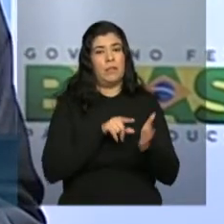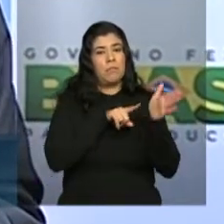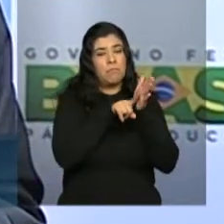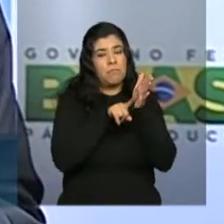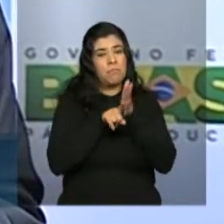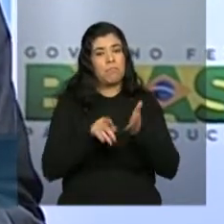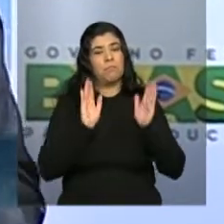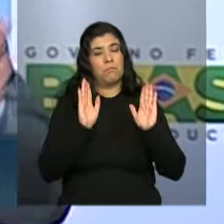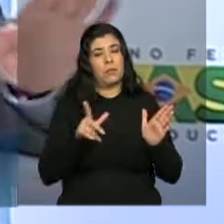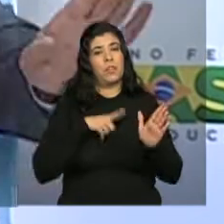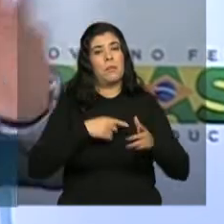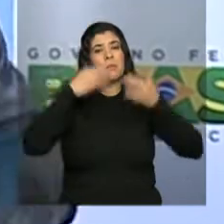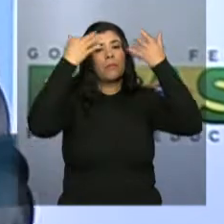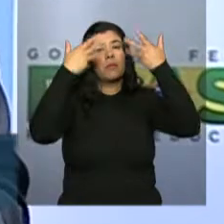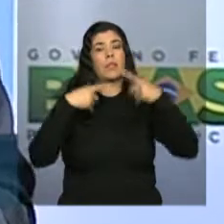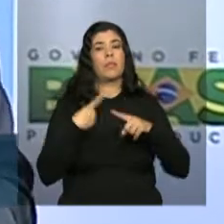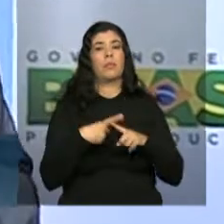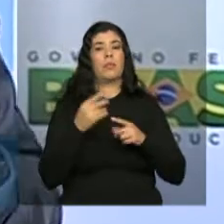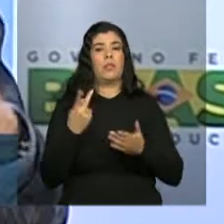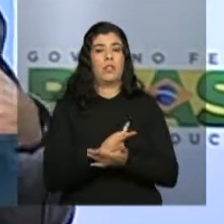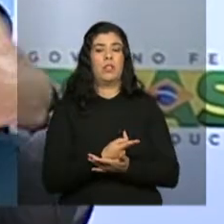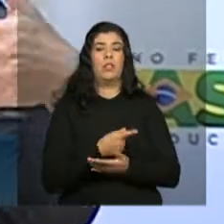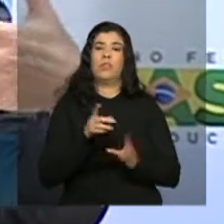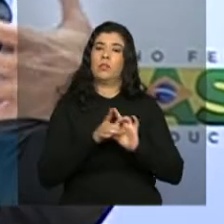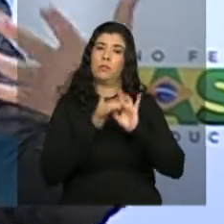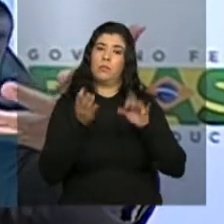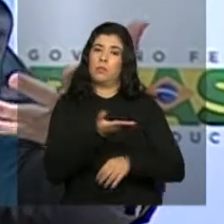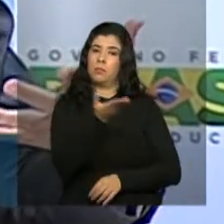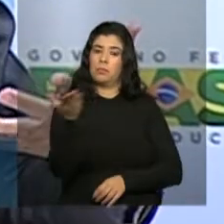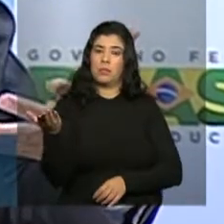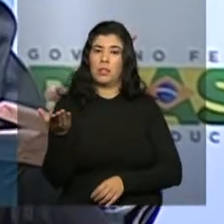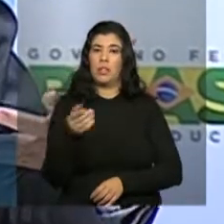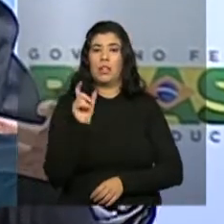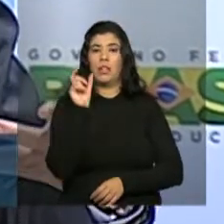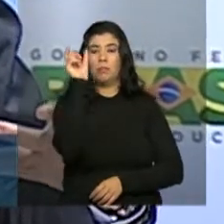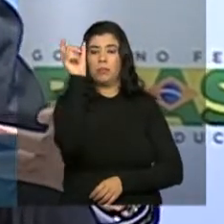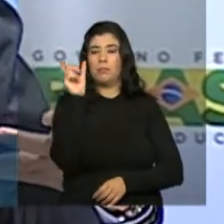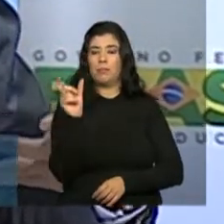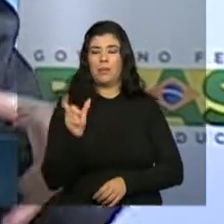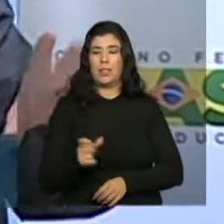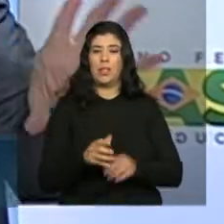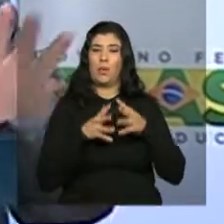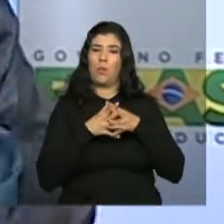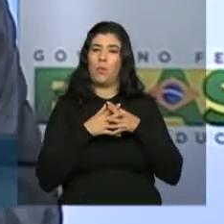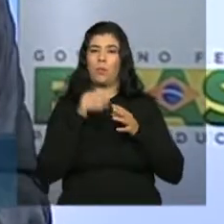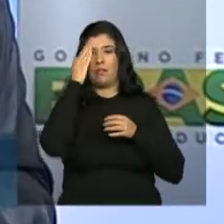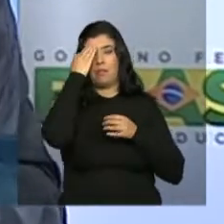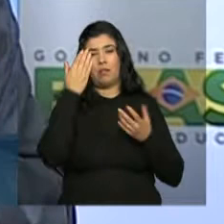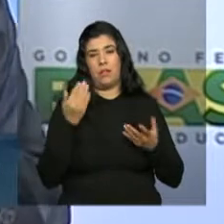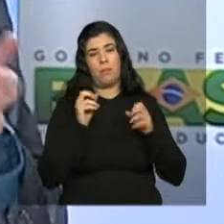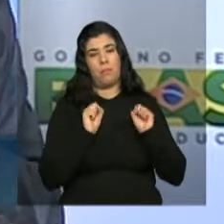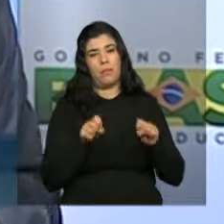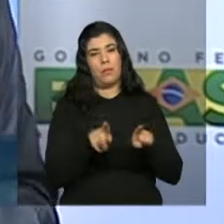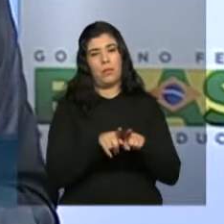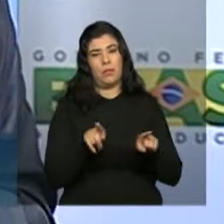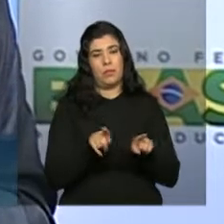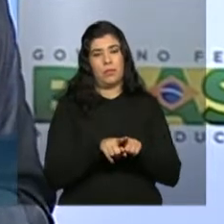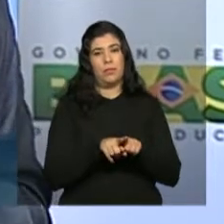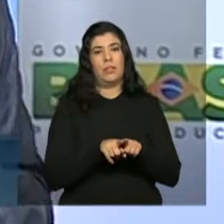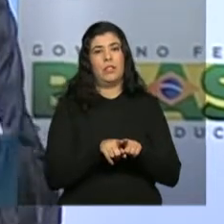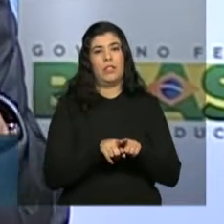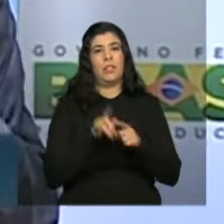de análise que para justificar e a gente fica a situação Porque como é de fato uma forma extremamente complexa aí a gente pode